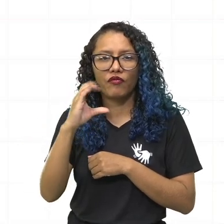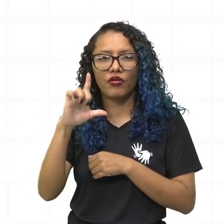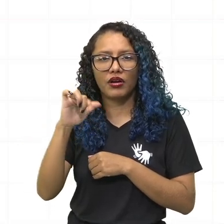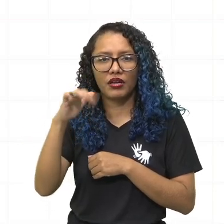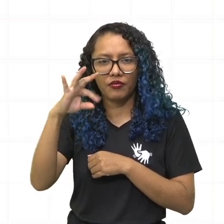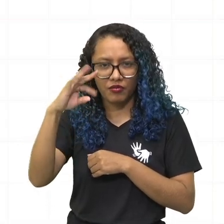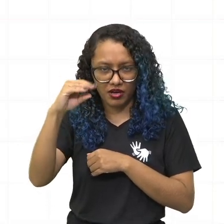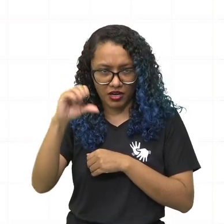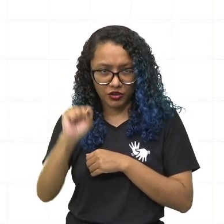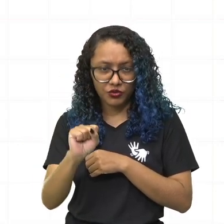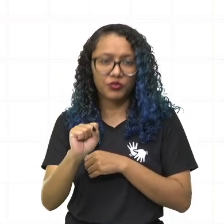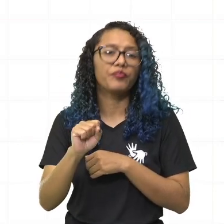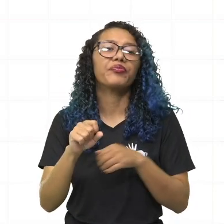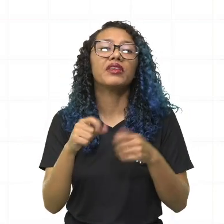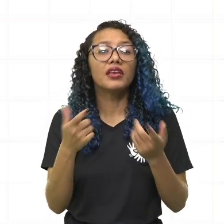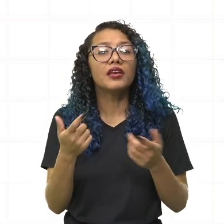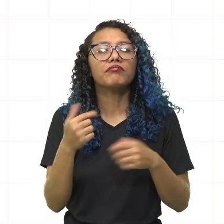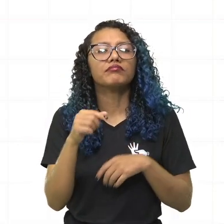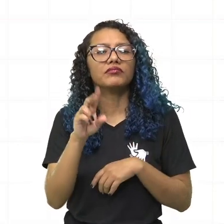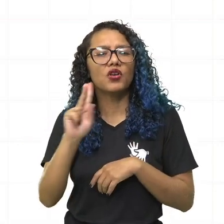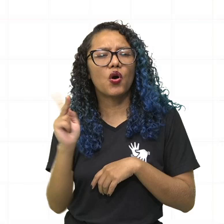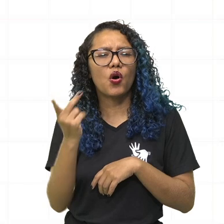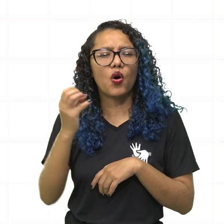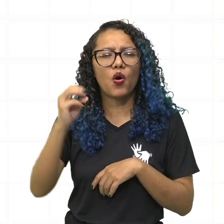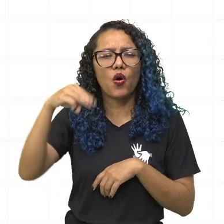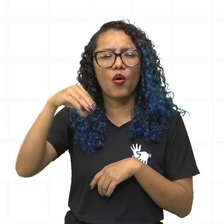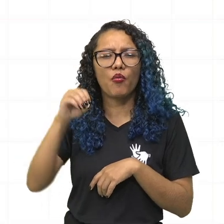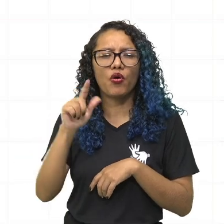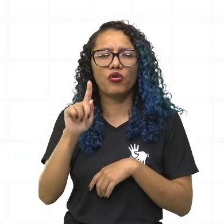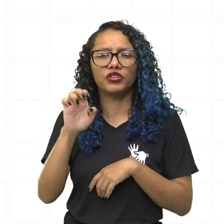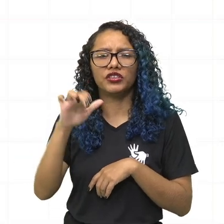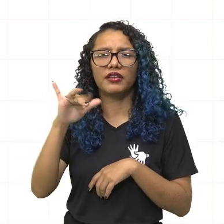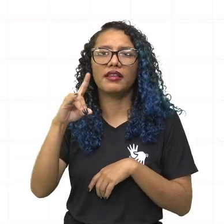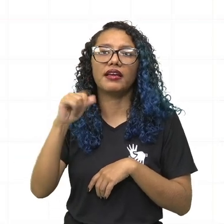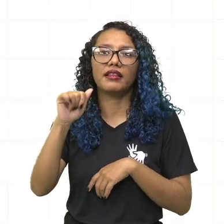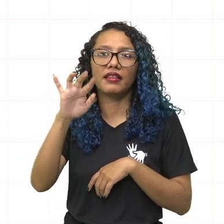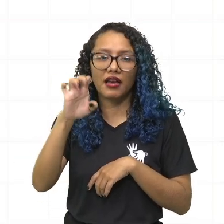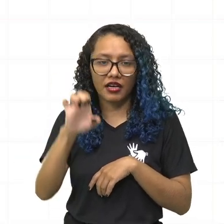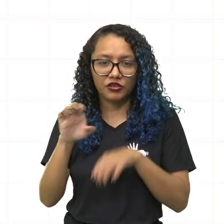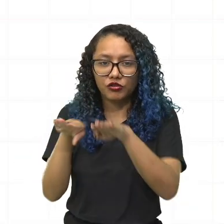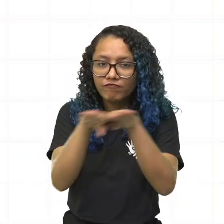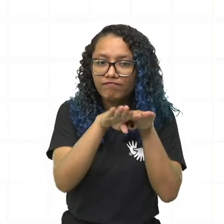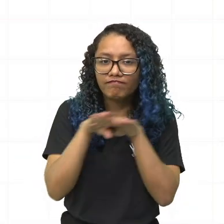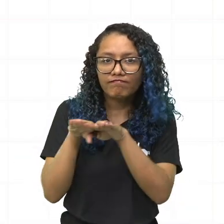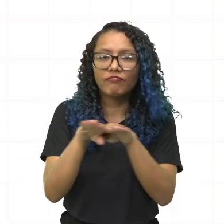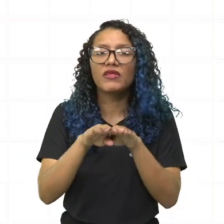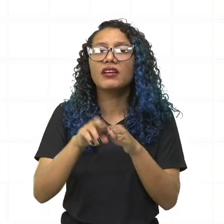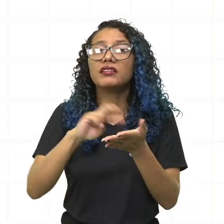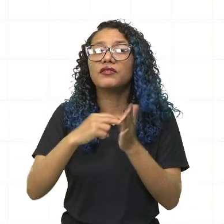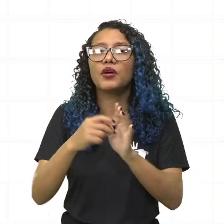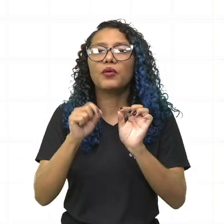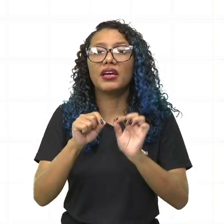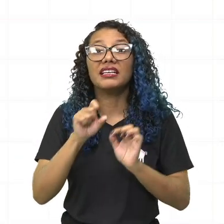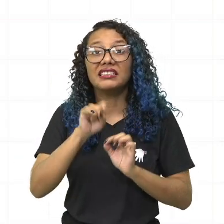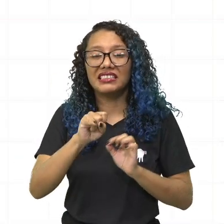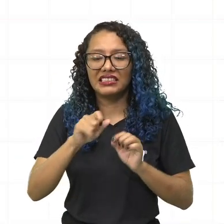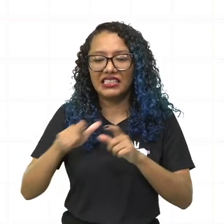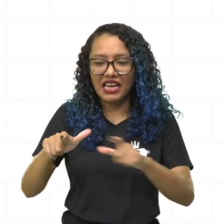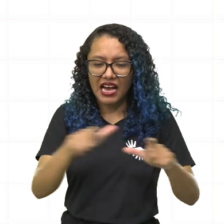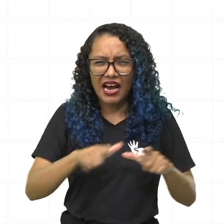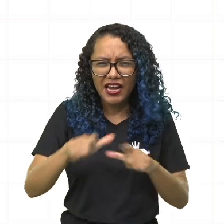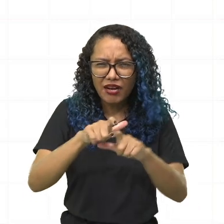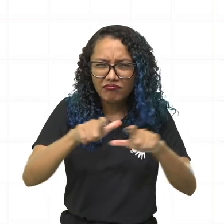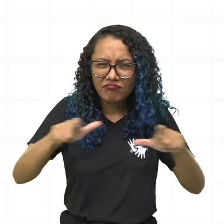paisagística, é exatamente isso, né? Quando uma área muito grande, ela é muito parecida entre si, né?